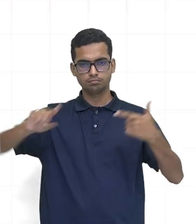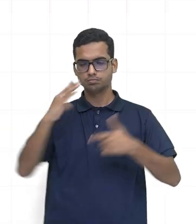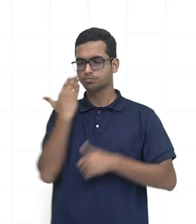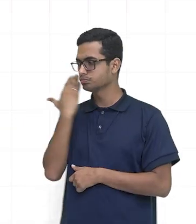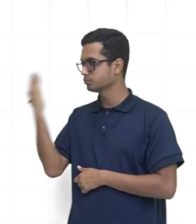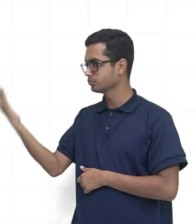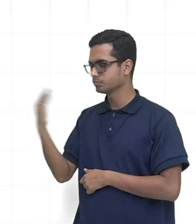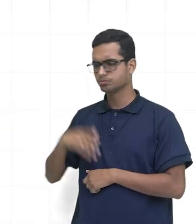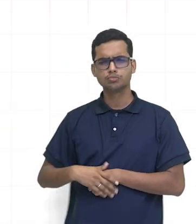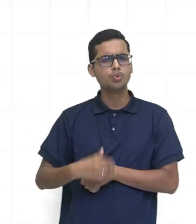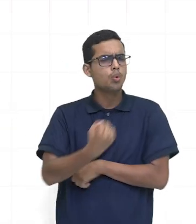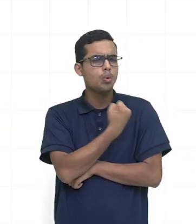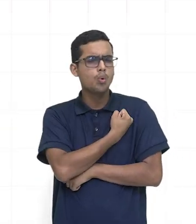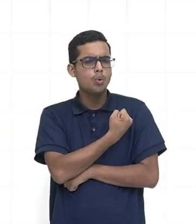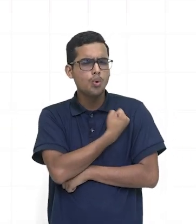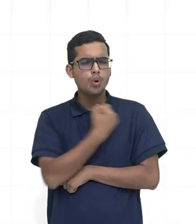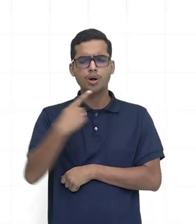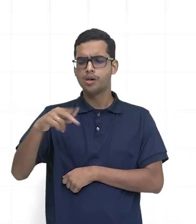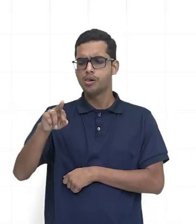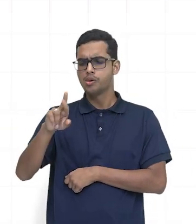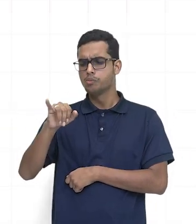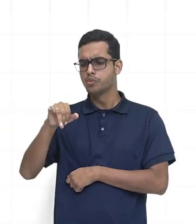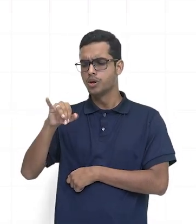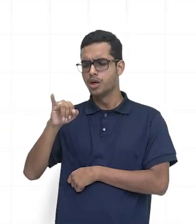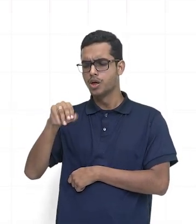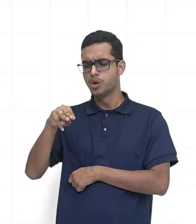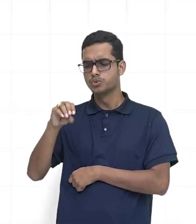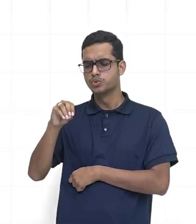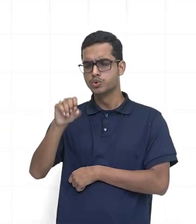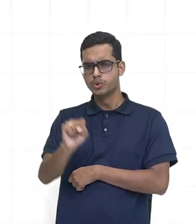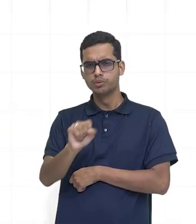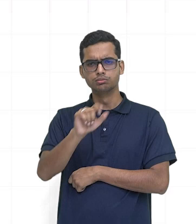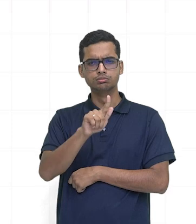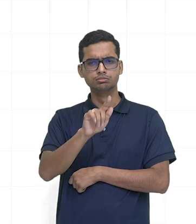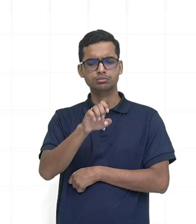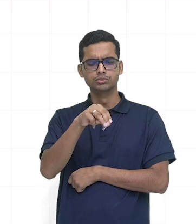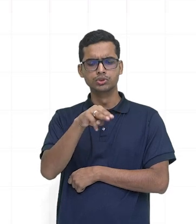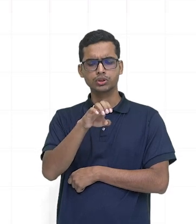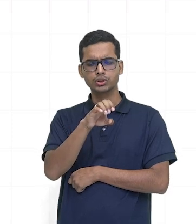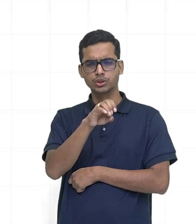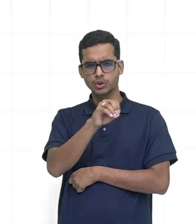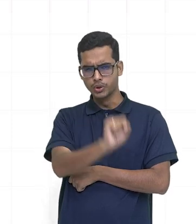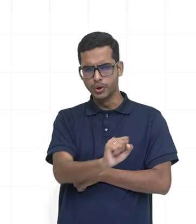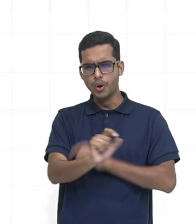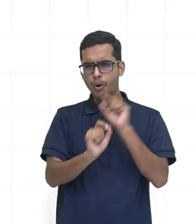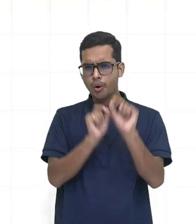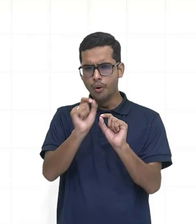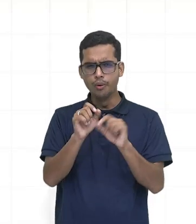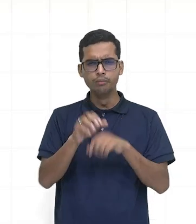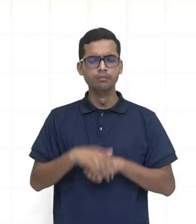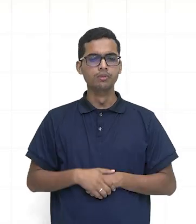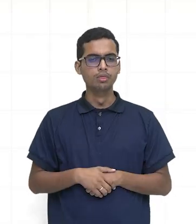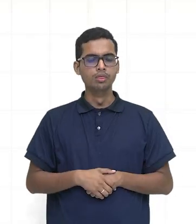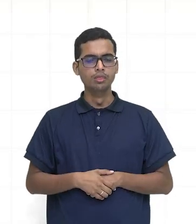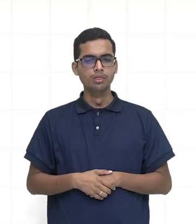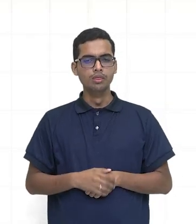que são números primos gêmeos? Eles são pares de números